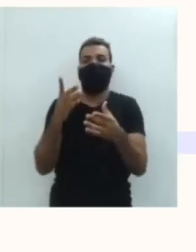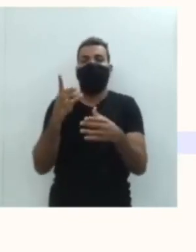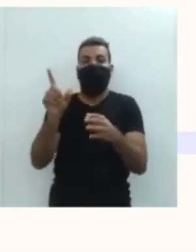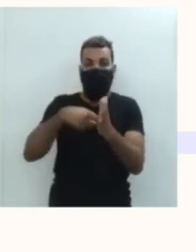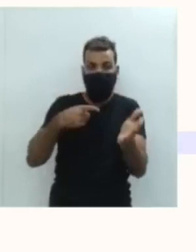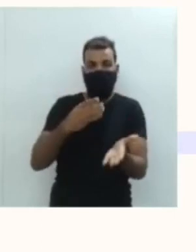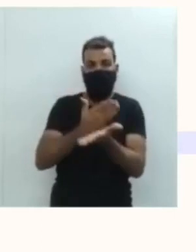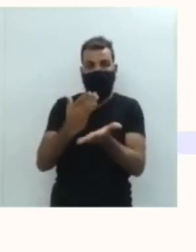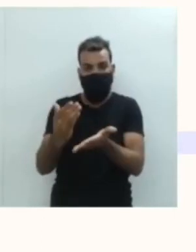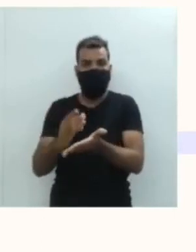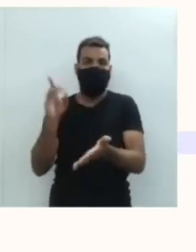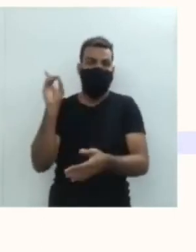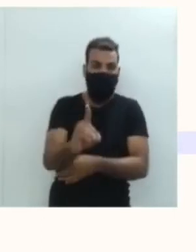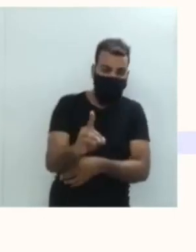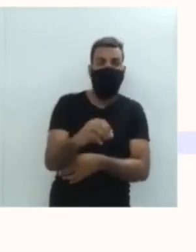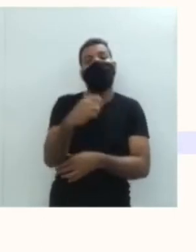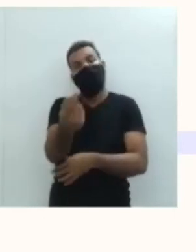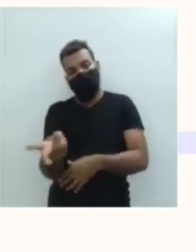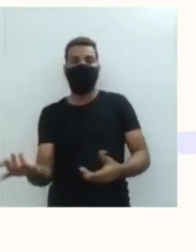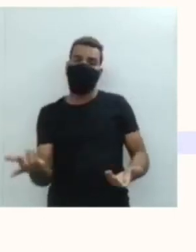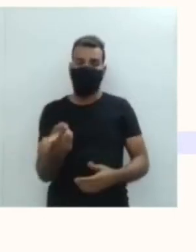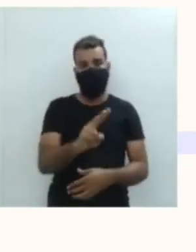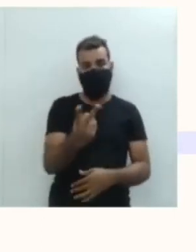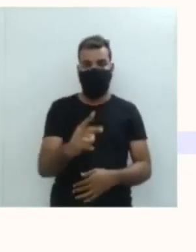a classe prato aceita a forma de pagamento